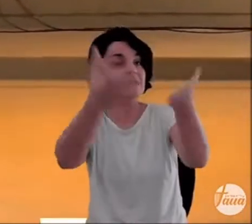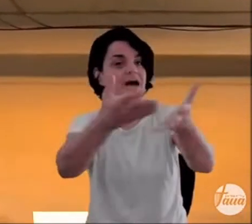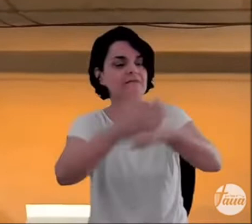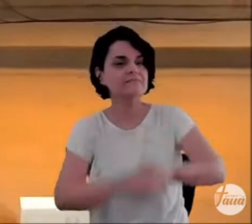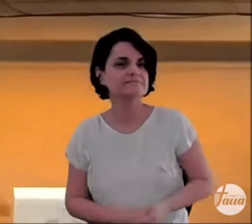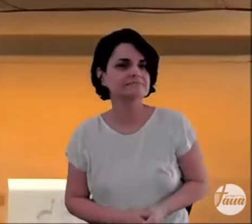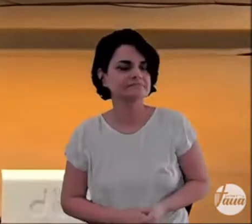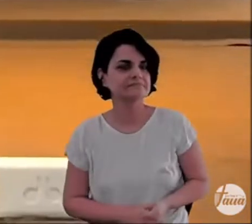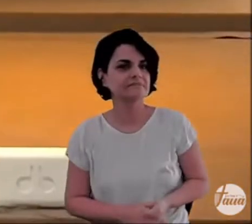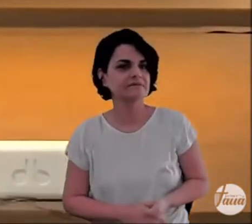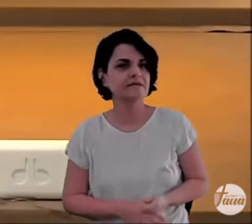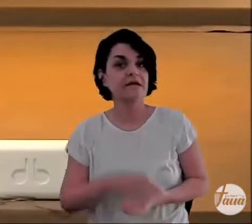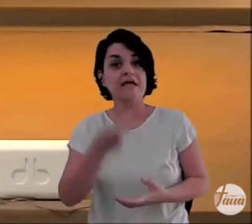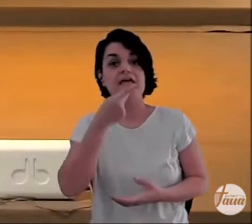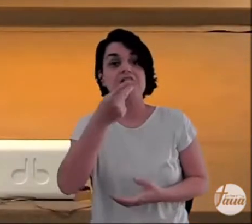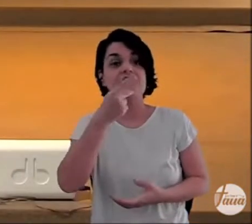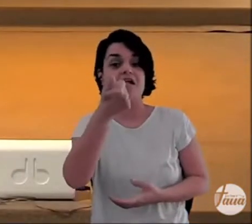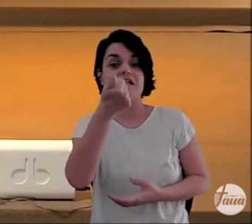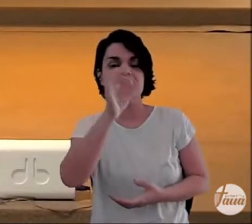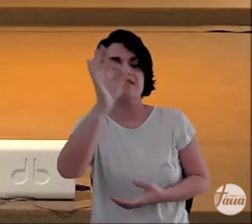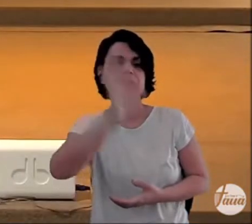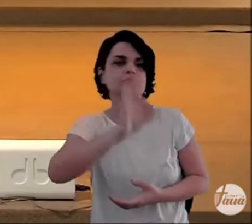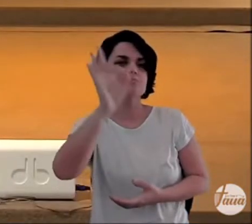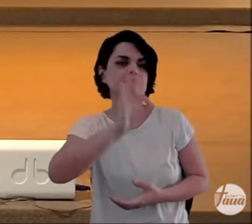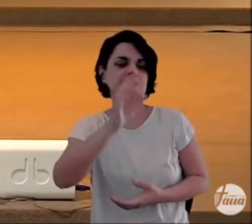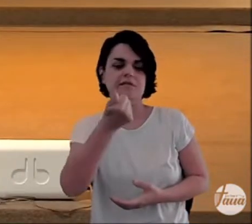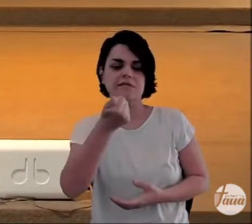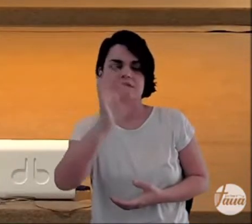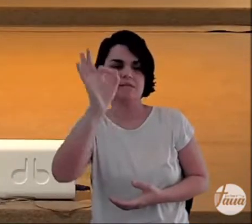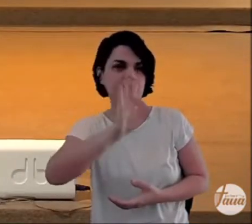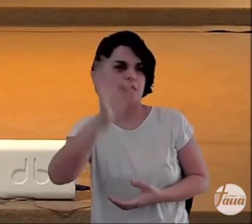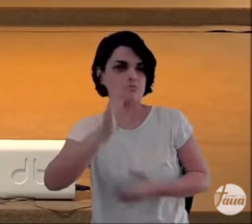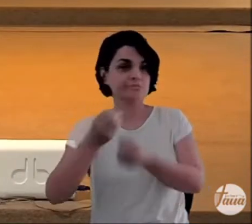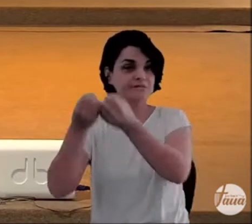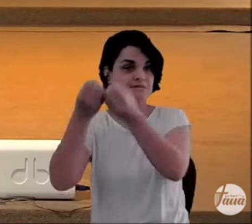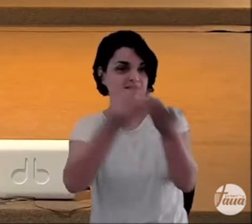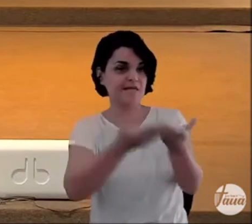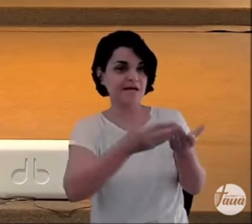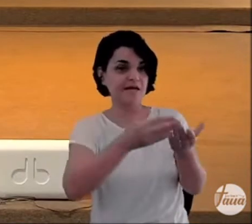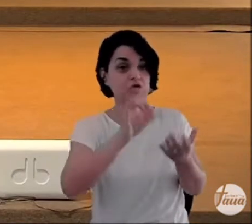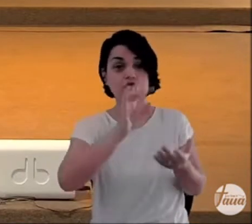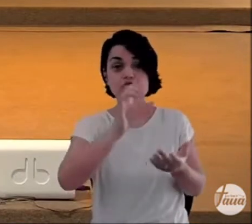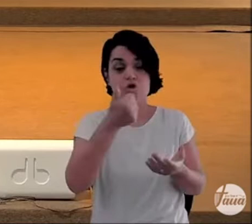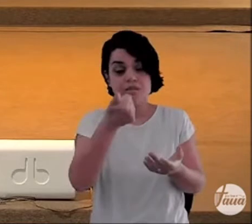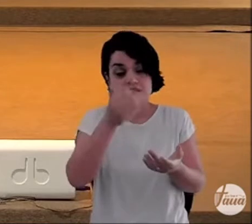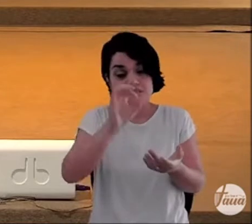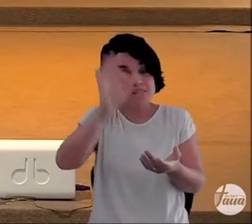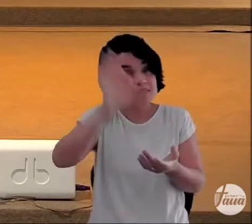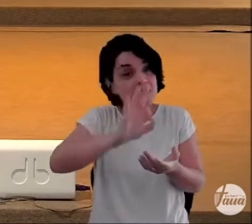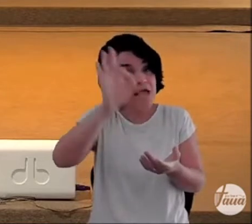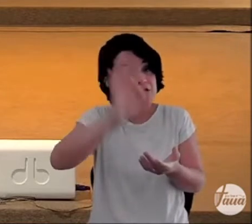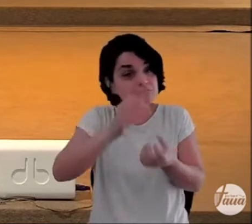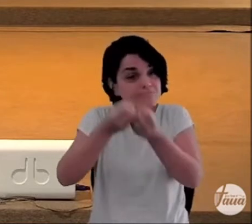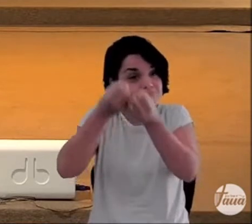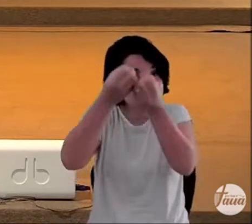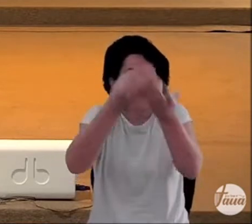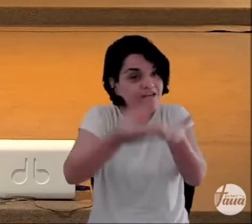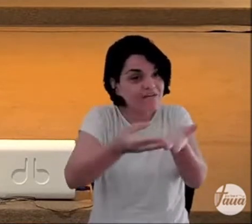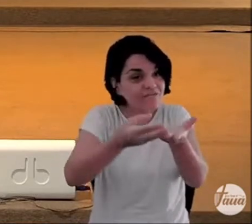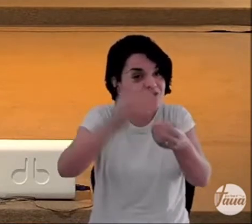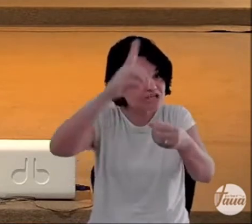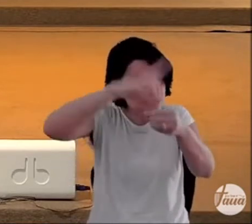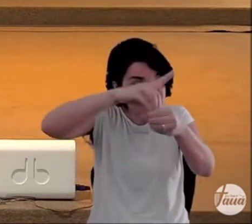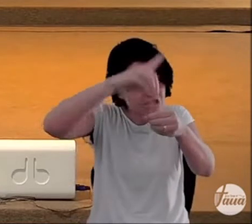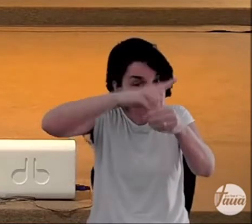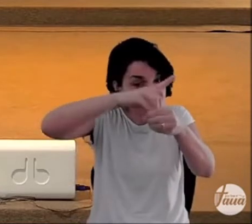Ele diz que é para separar 10%. Mas o povo de Atos, capítulo 2, pastor Gesiel, vendo a necessidade do povo, irmão Jonas